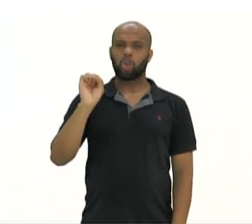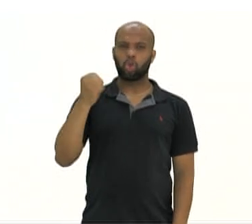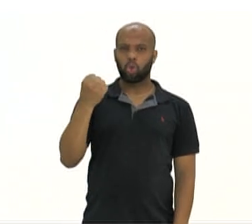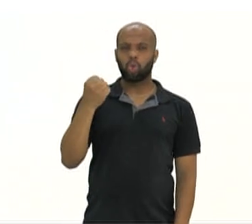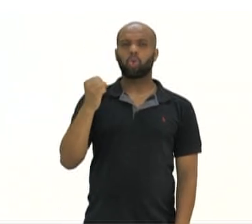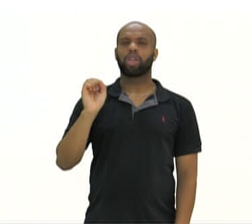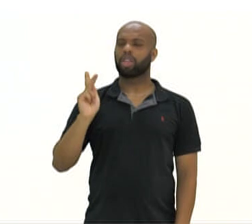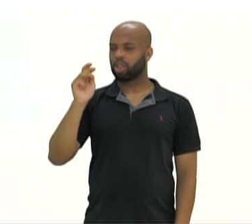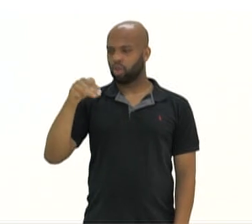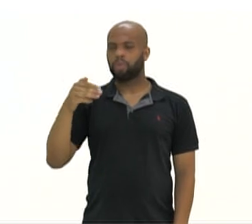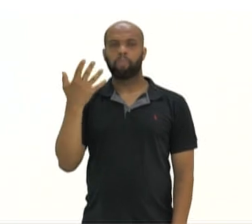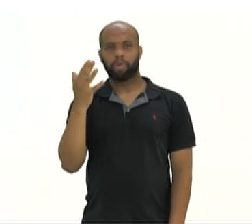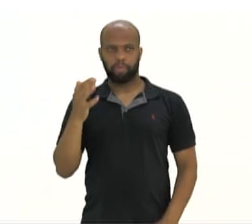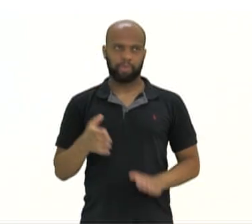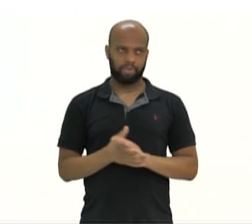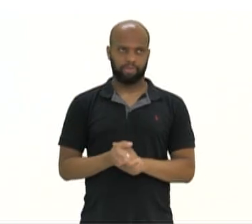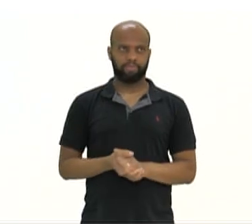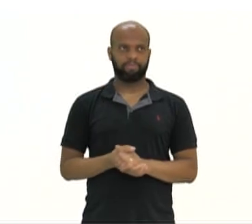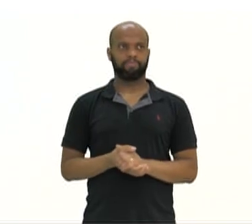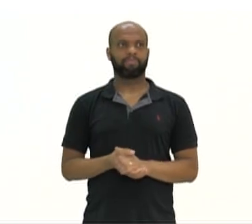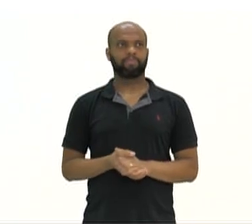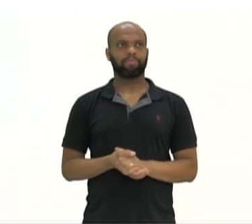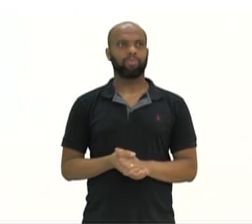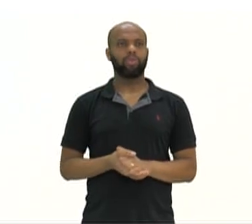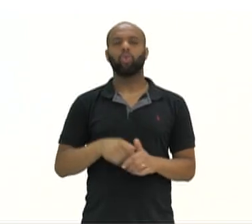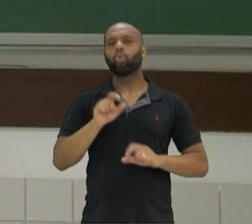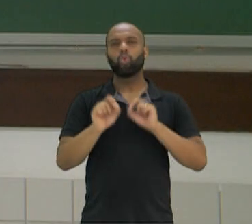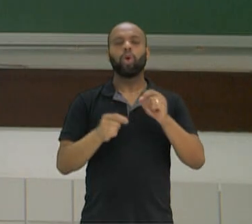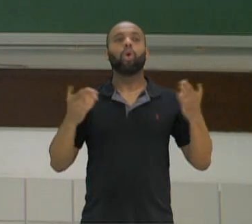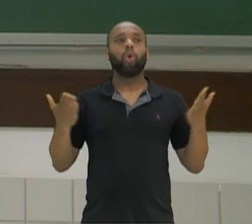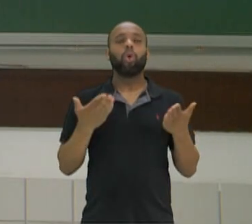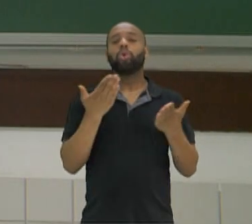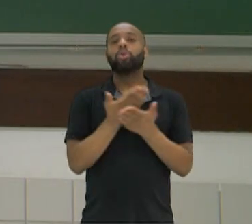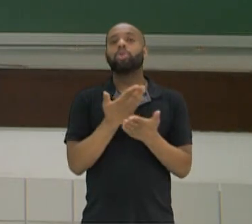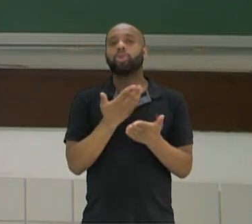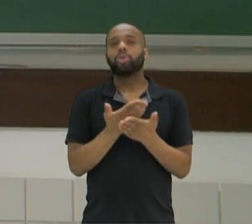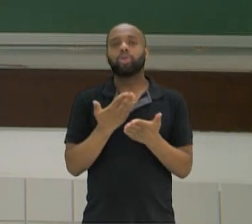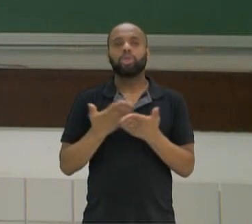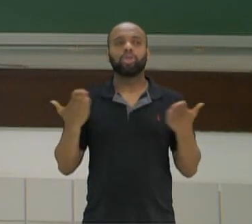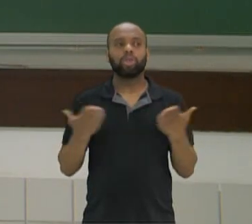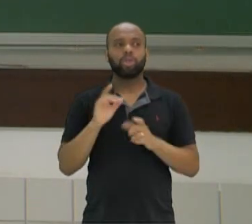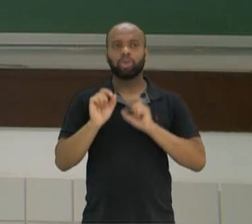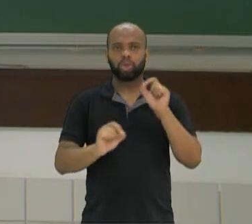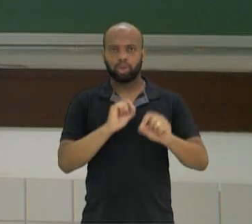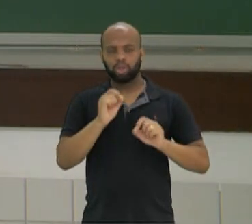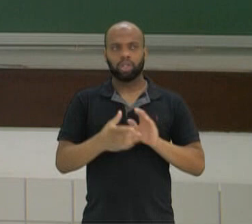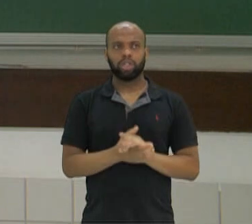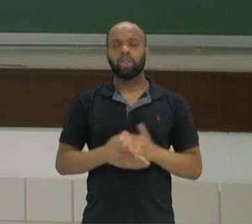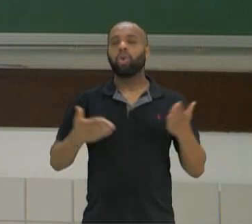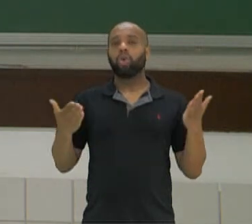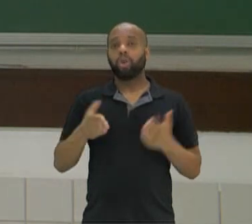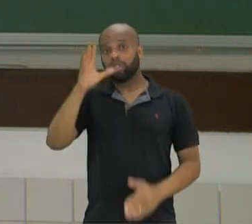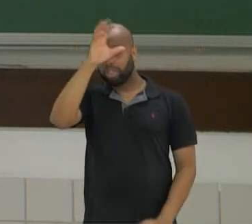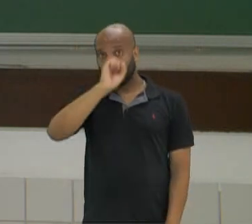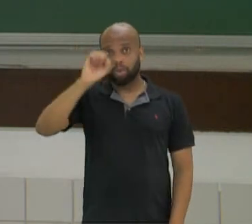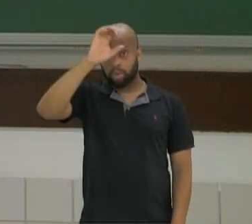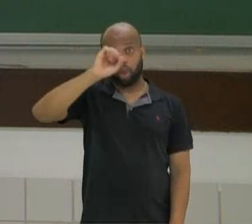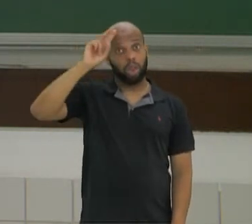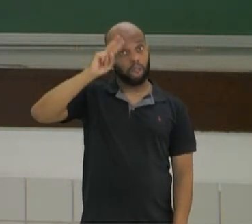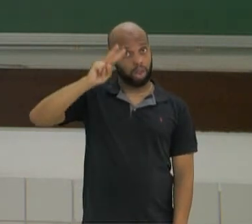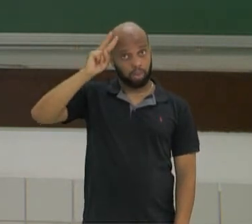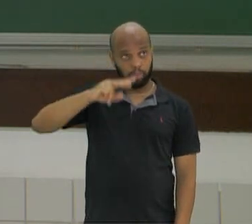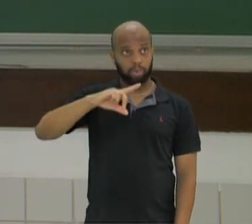quilômetros. Tudo bem, turma? Então, o que nós vimos na aula de hoje? Na aula de hoje,